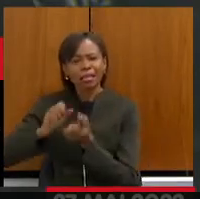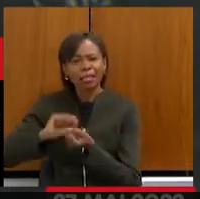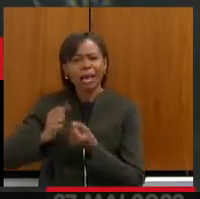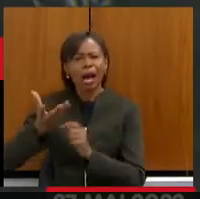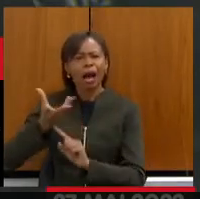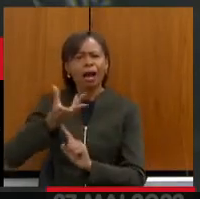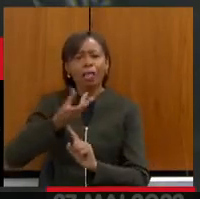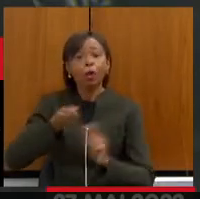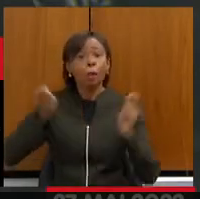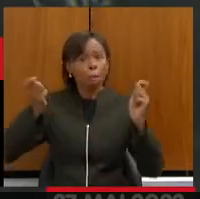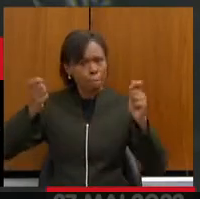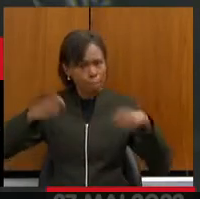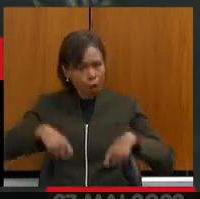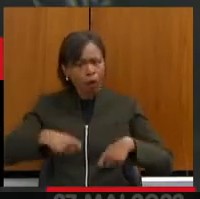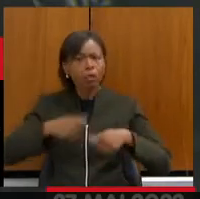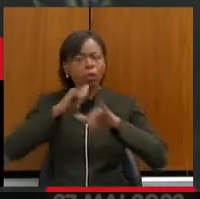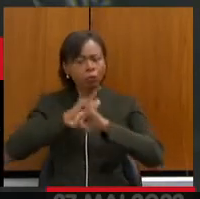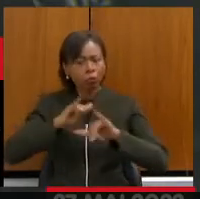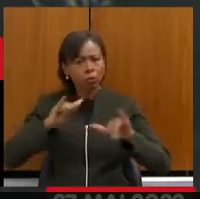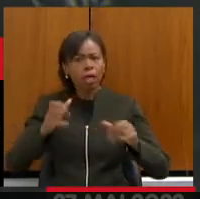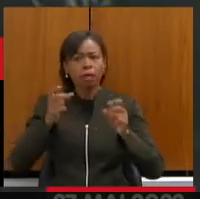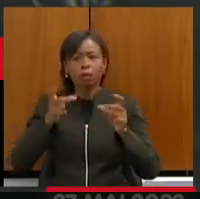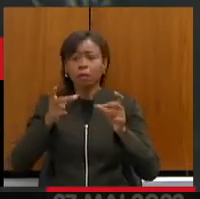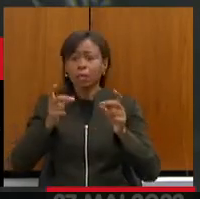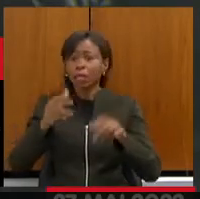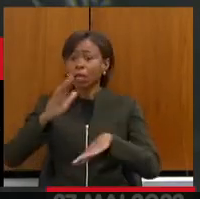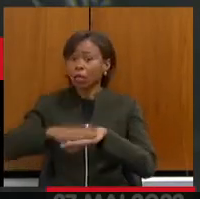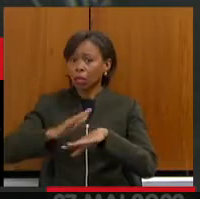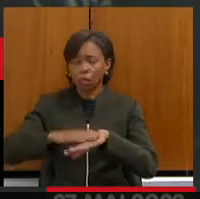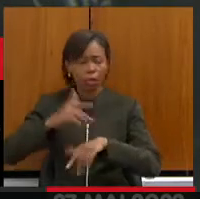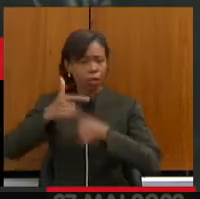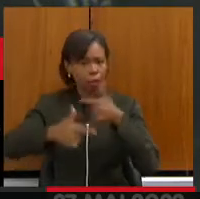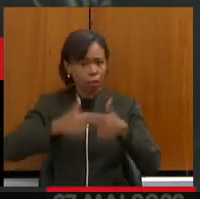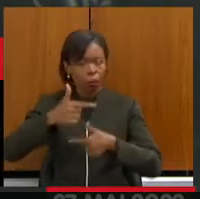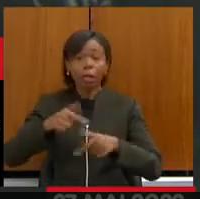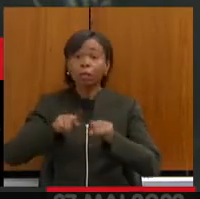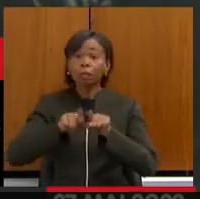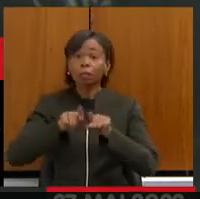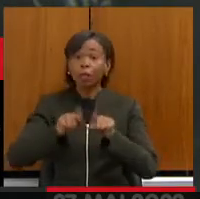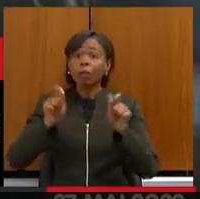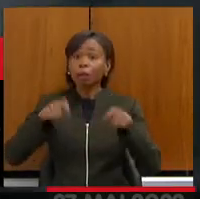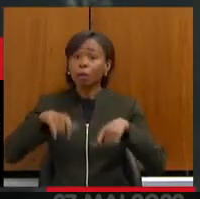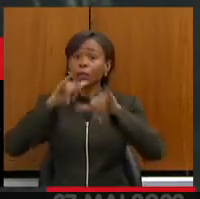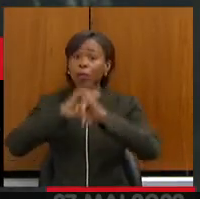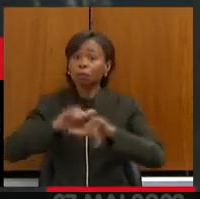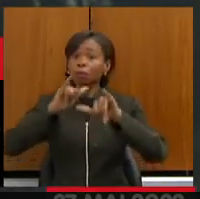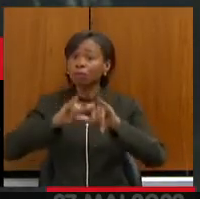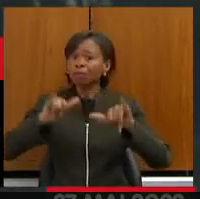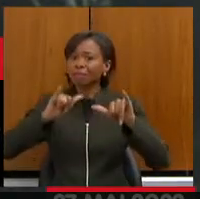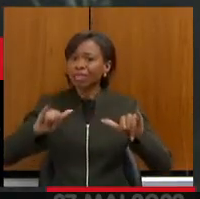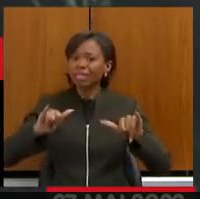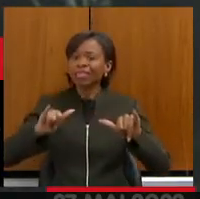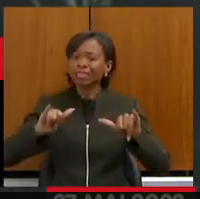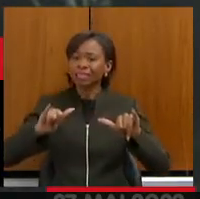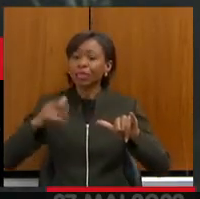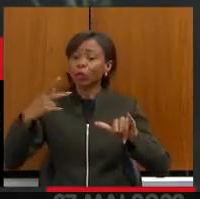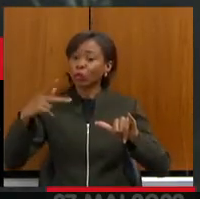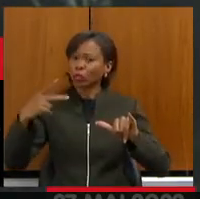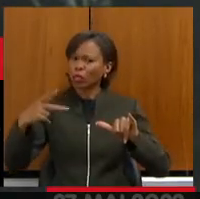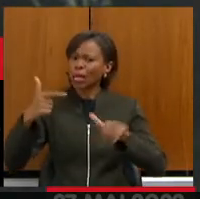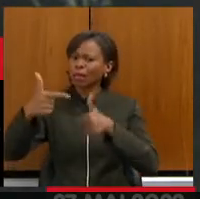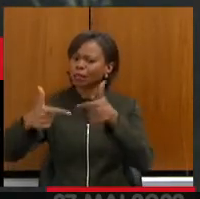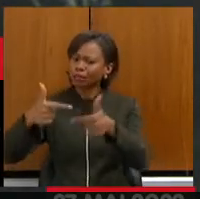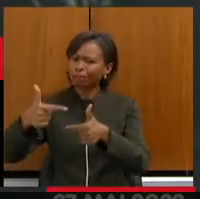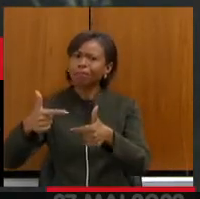os seus trabalhos bem como a realização de ações e campanhas para divulgar para a divulgação desses espaços e